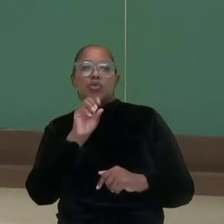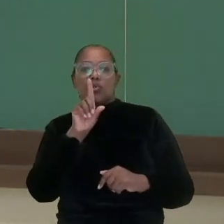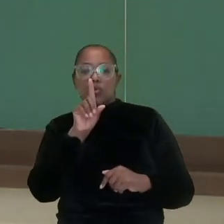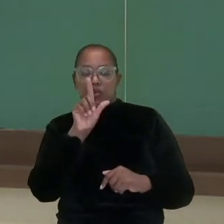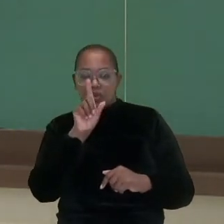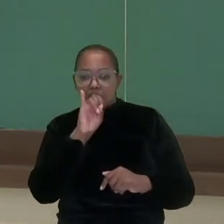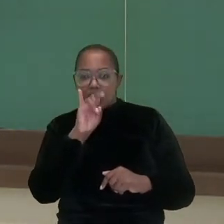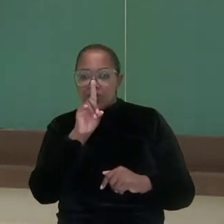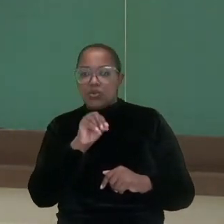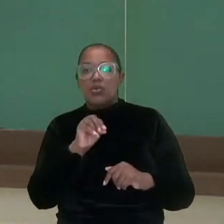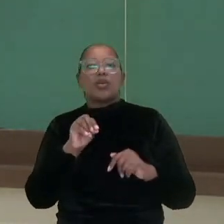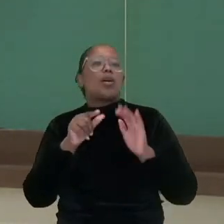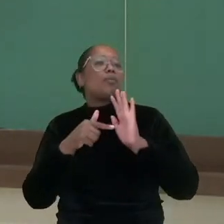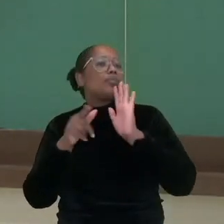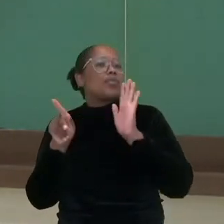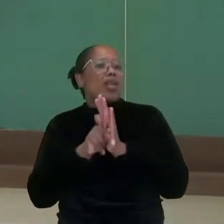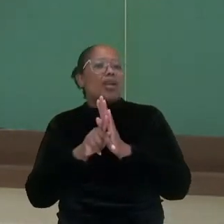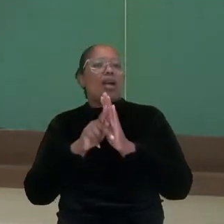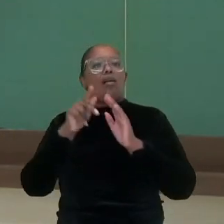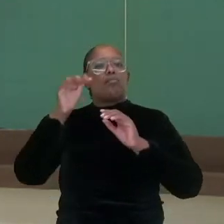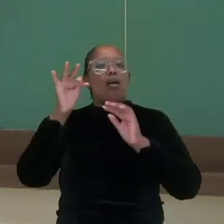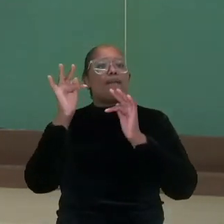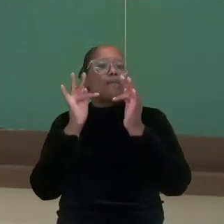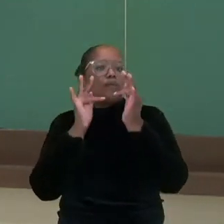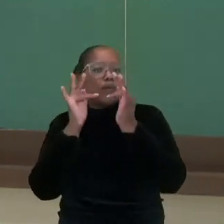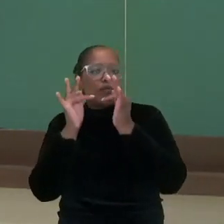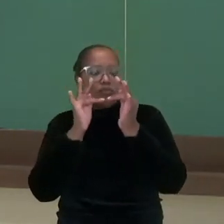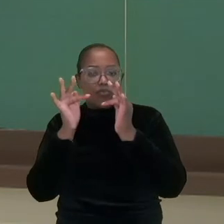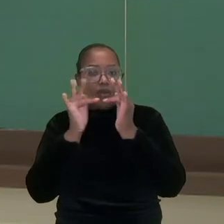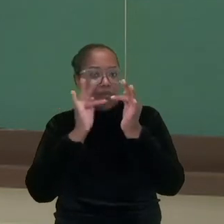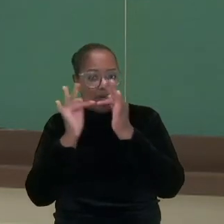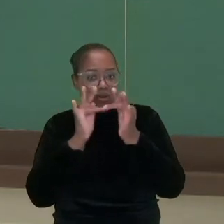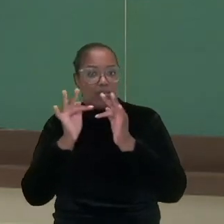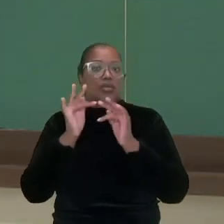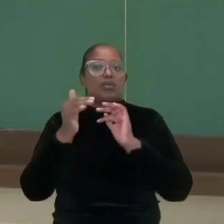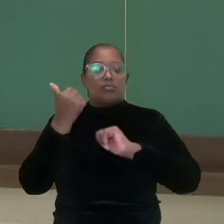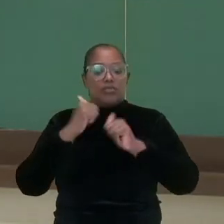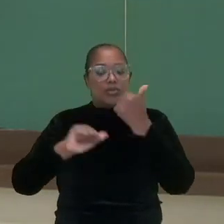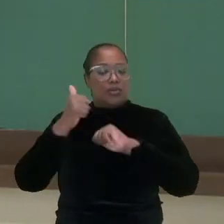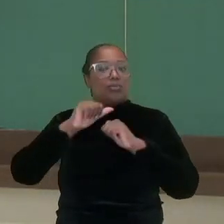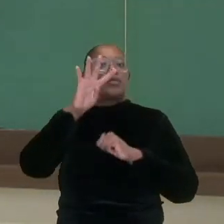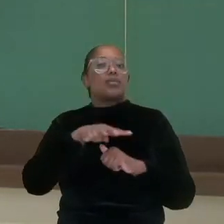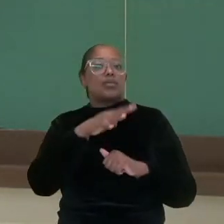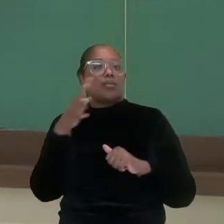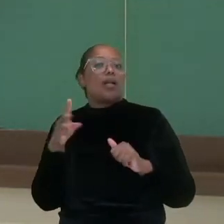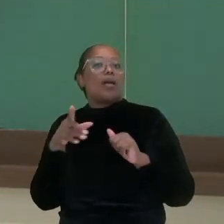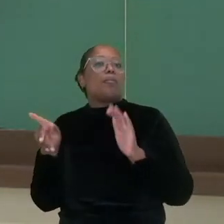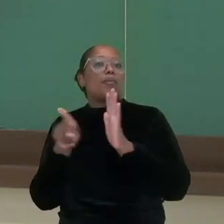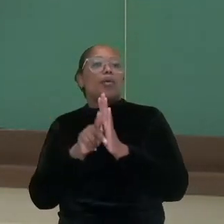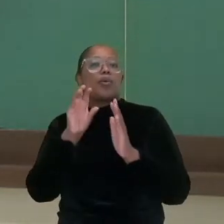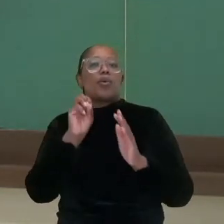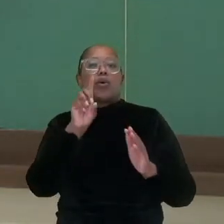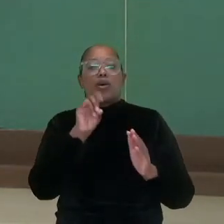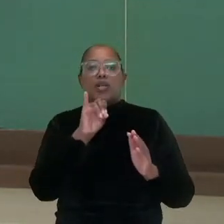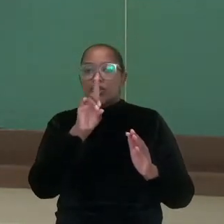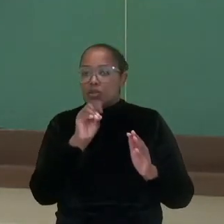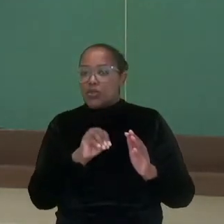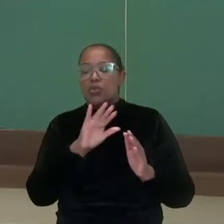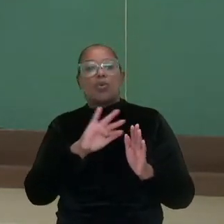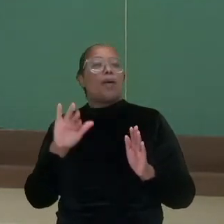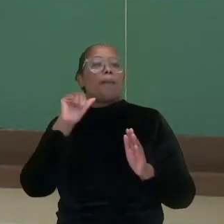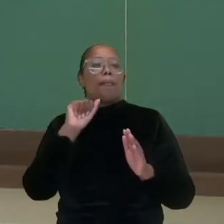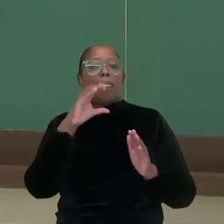constituída por um átomo de carbono e 2 átomos de oxigênio. Assim, né, ela é um óxido e aí ela tem essa fórmula